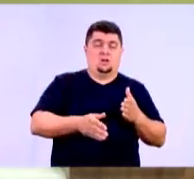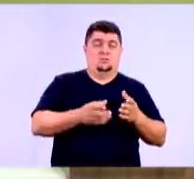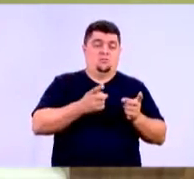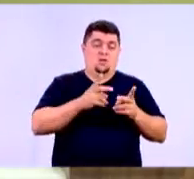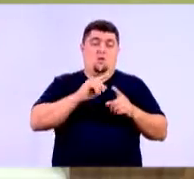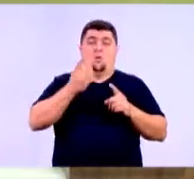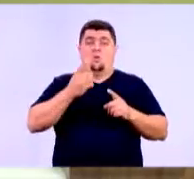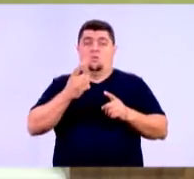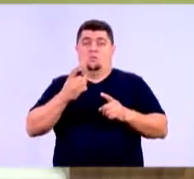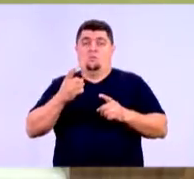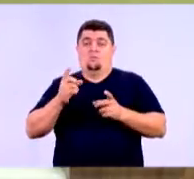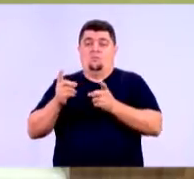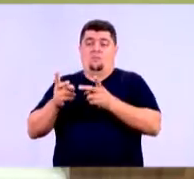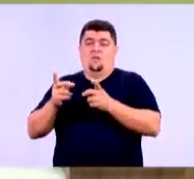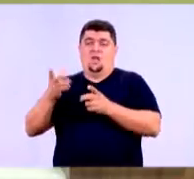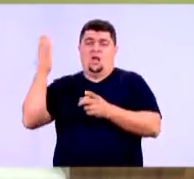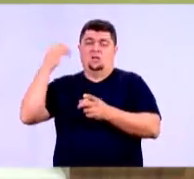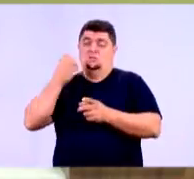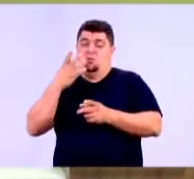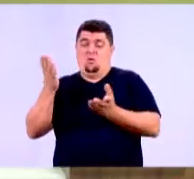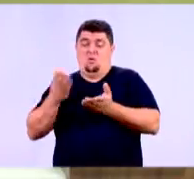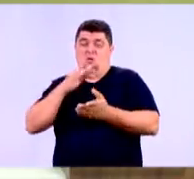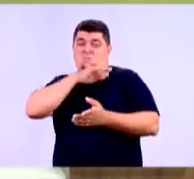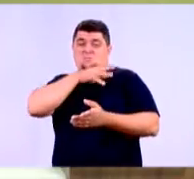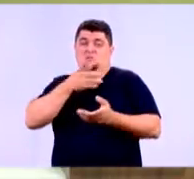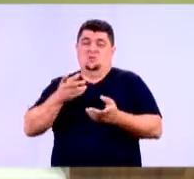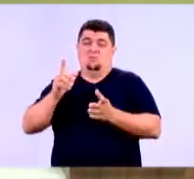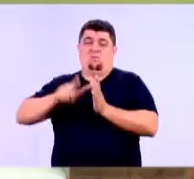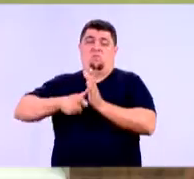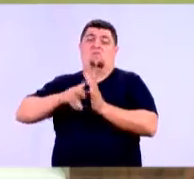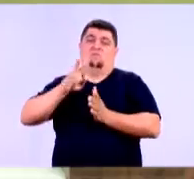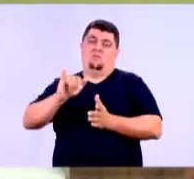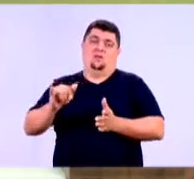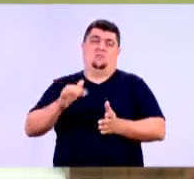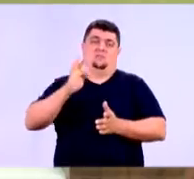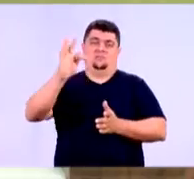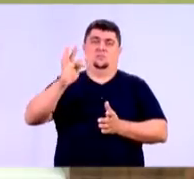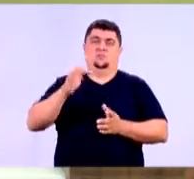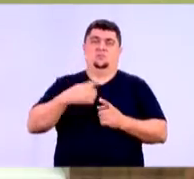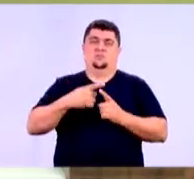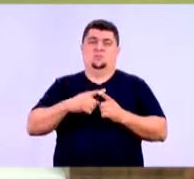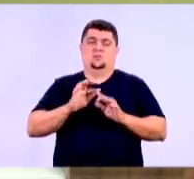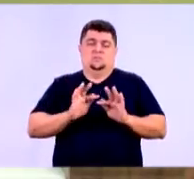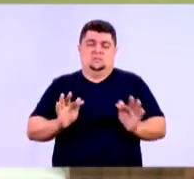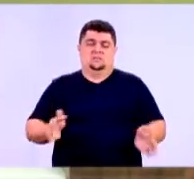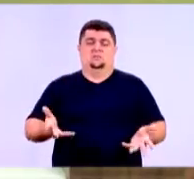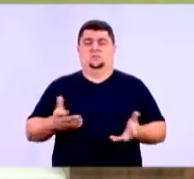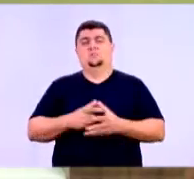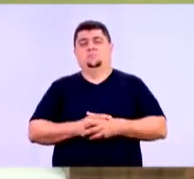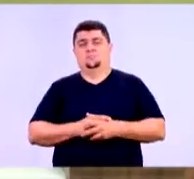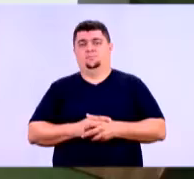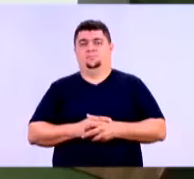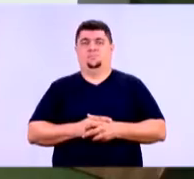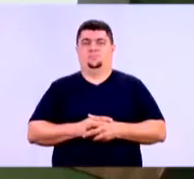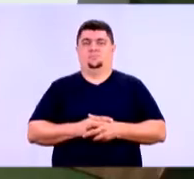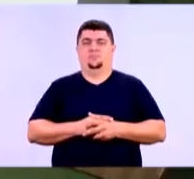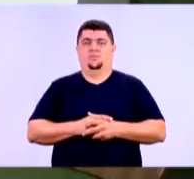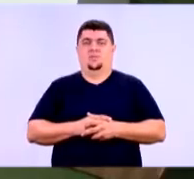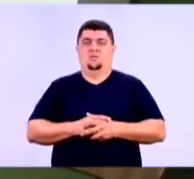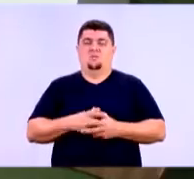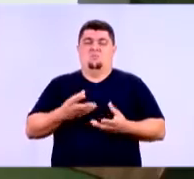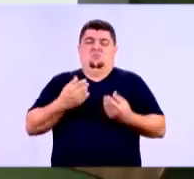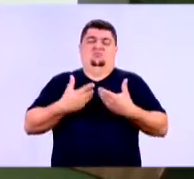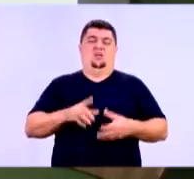empresa desnecessariamente se você deixar por fazer essa atualização. Que às vezes também é bastante simples, né? Às vezes nem é tão chato igual a gente imagina que